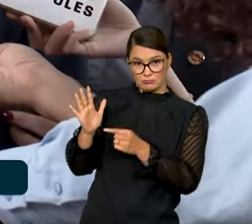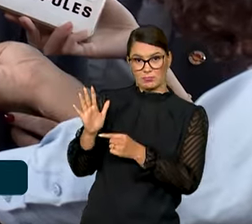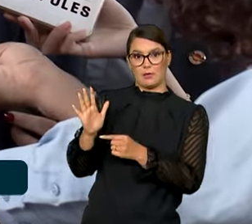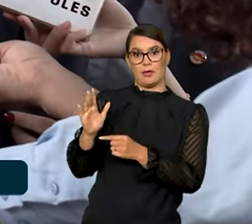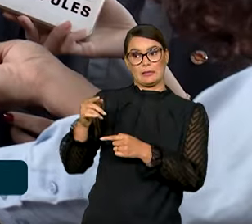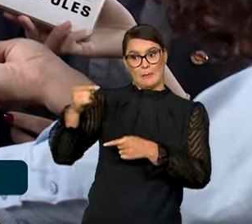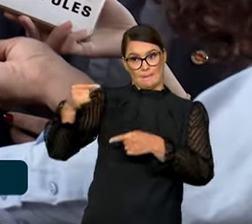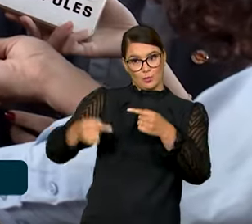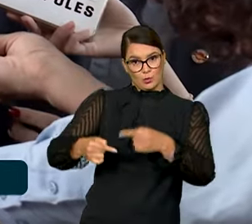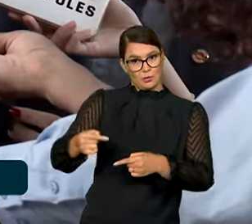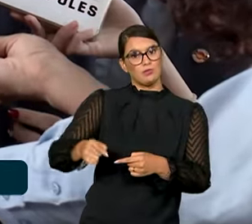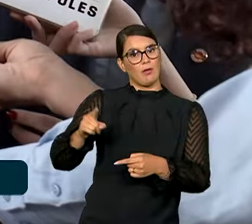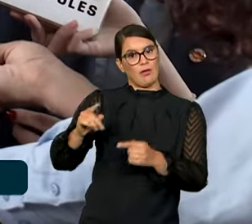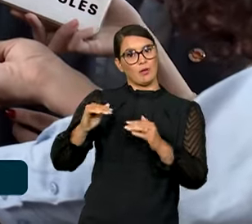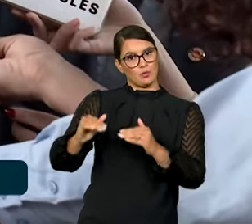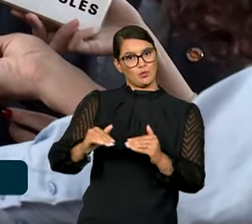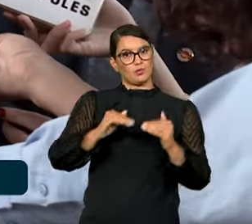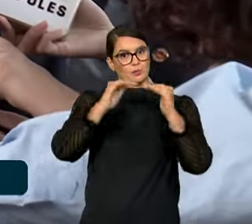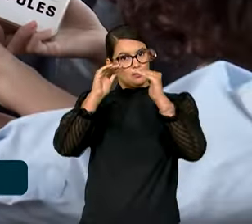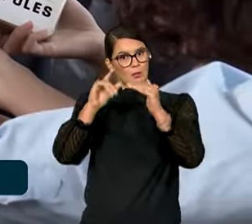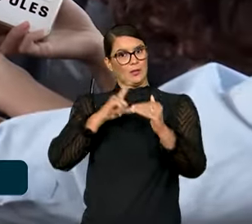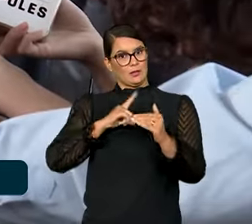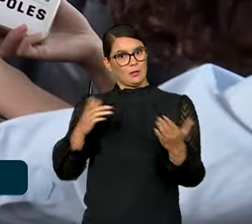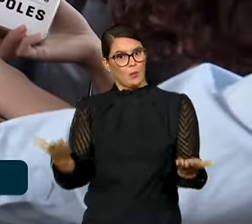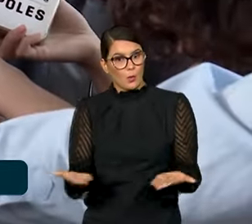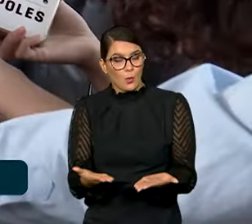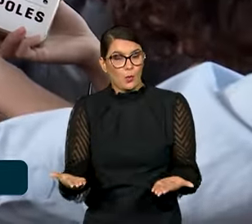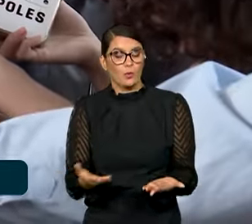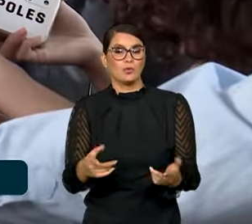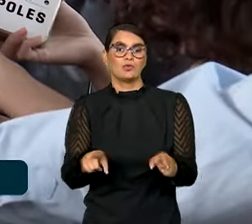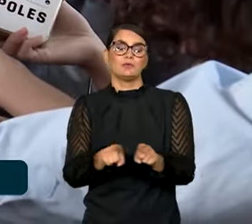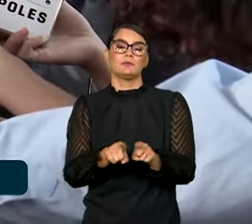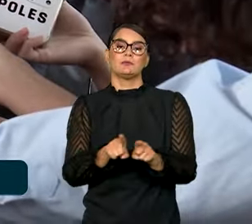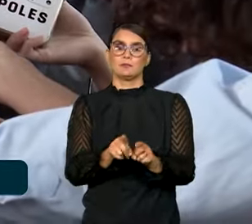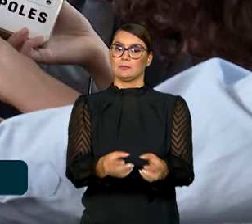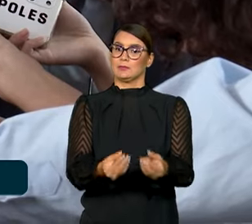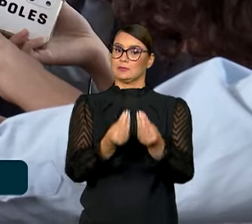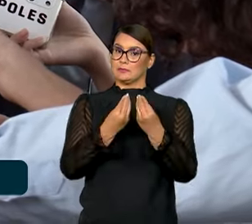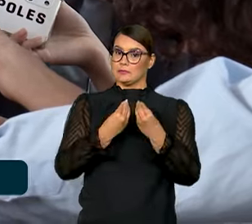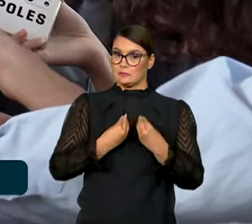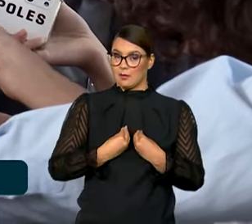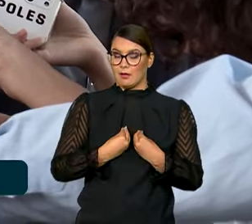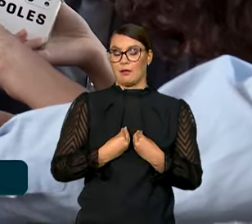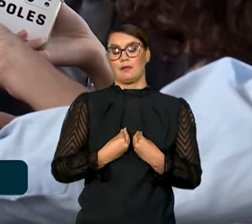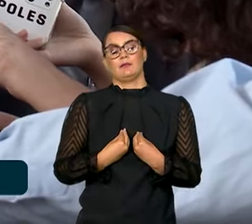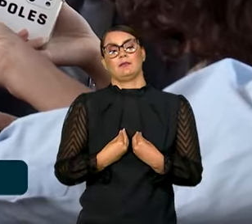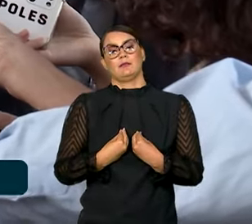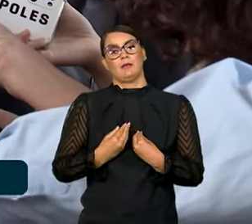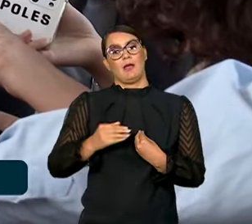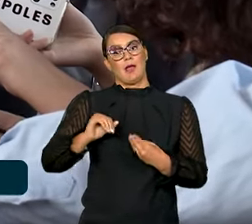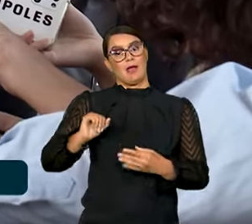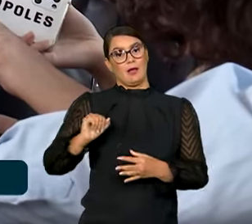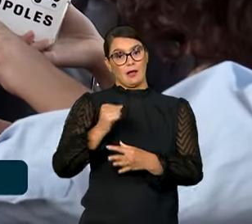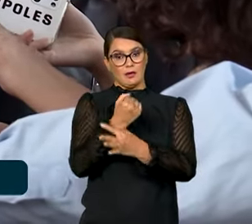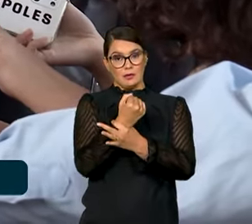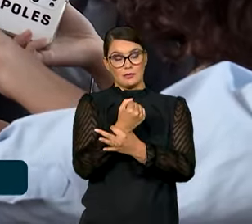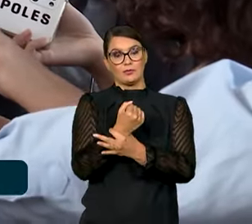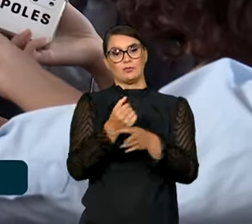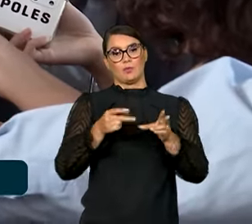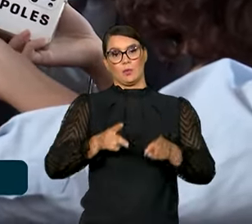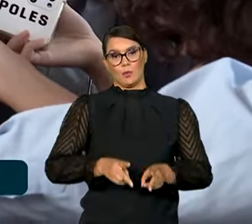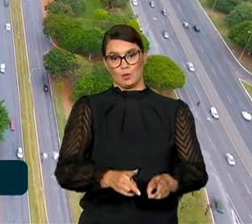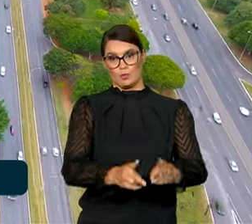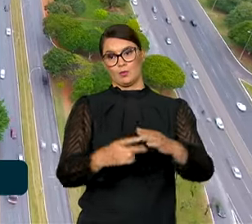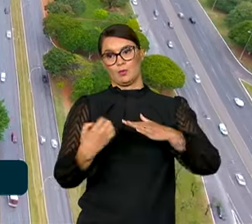da política, é bastante superior ao que nós temos hoje, inclusive por trazer com ela a questão da garantia da manutenção